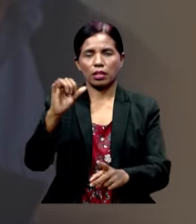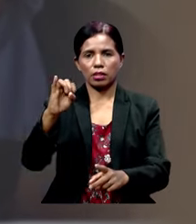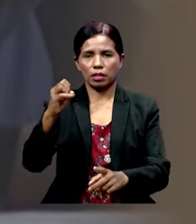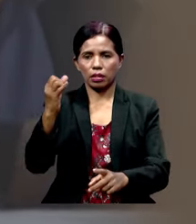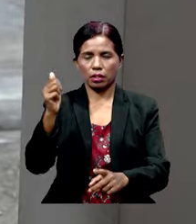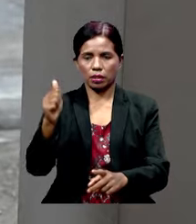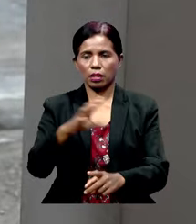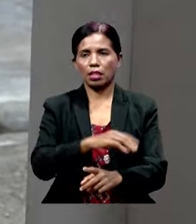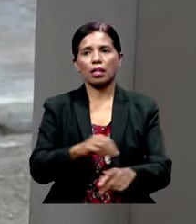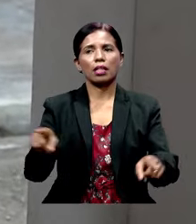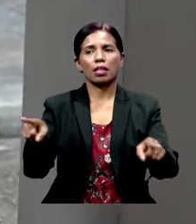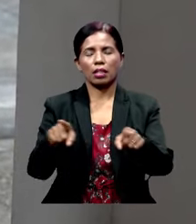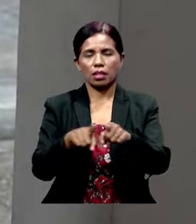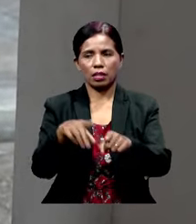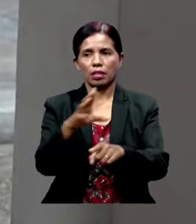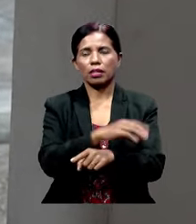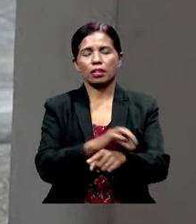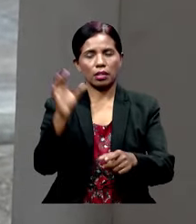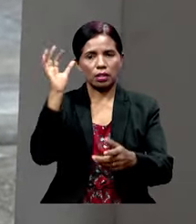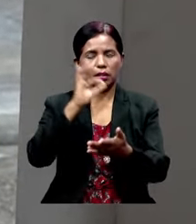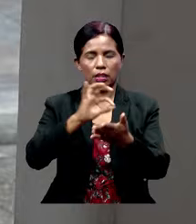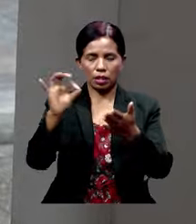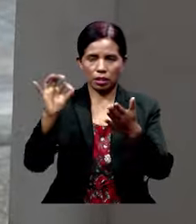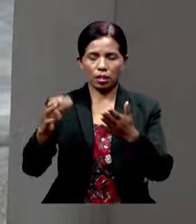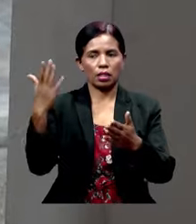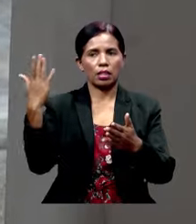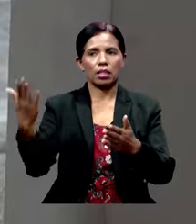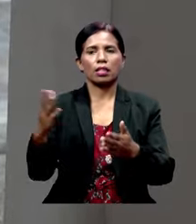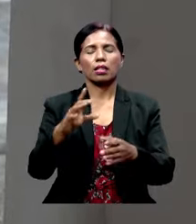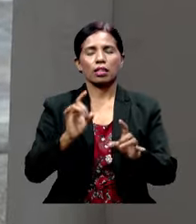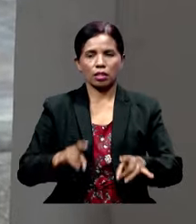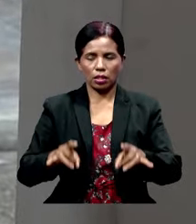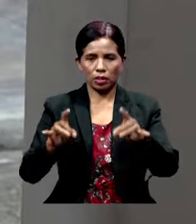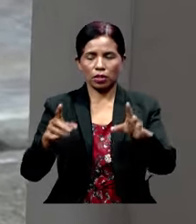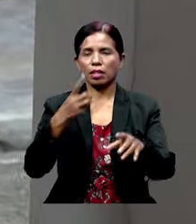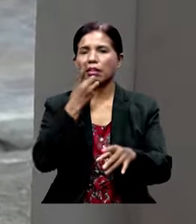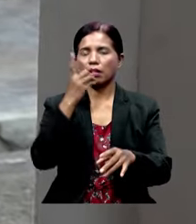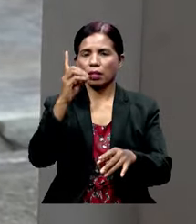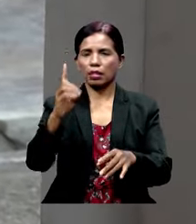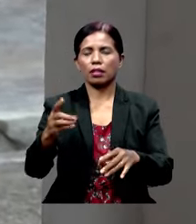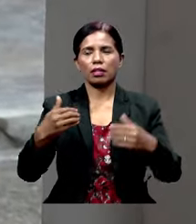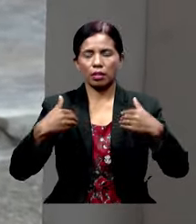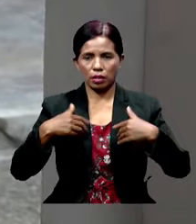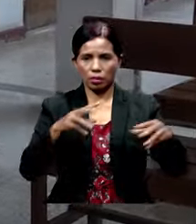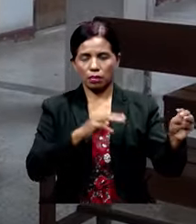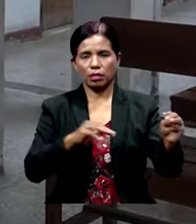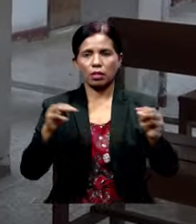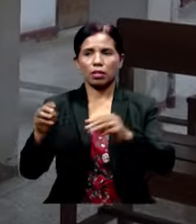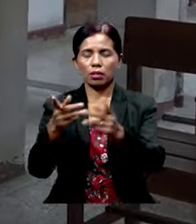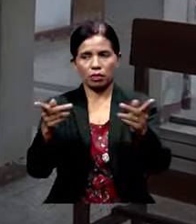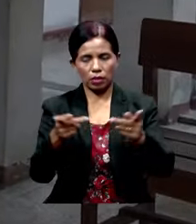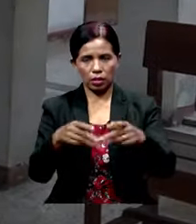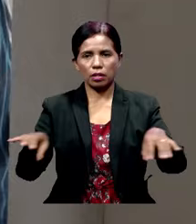antes ne Hanessan Segunda Secretaria e a Consulado-Geral e a Sydney, Austrália, declara e a duni mudança bafata em